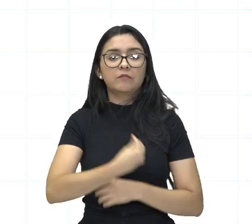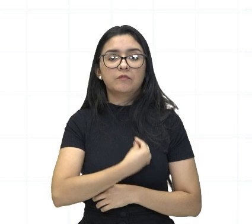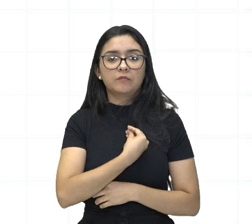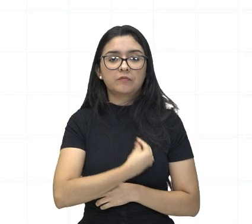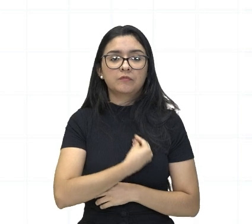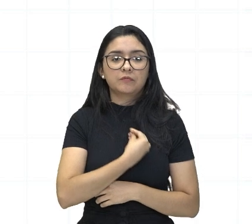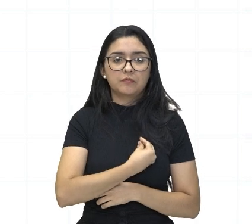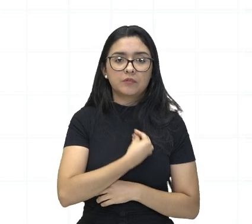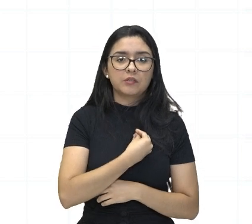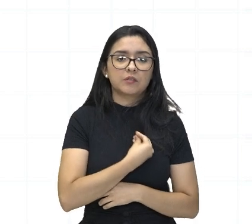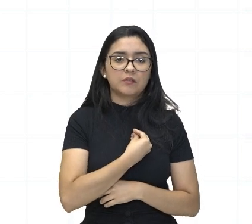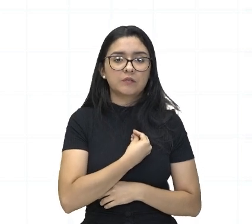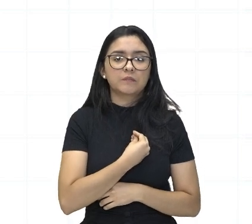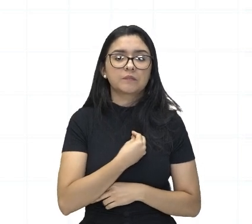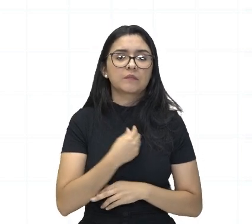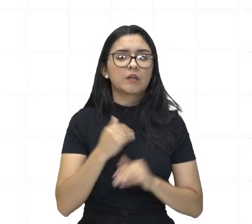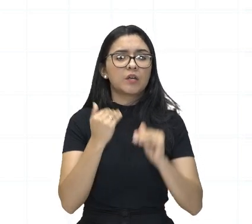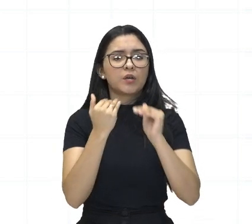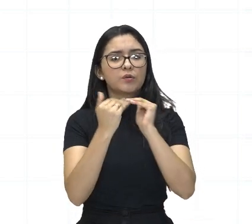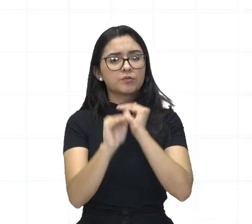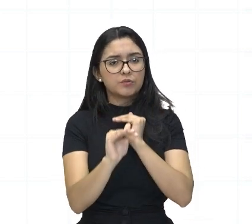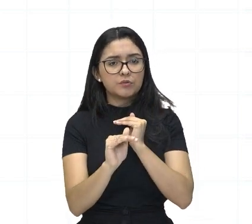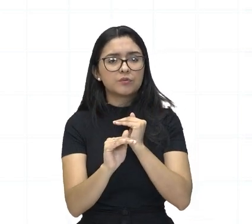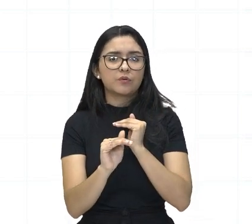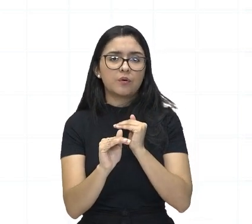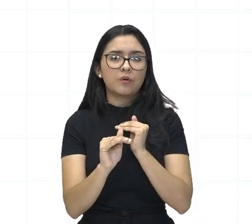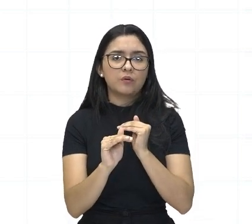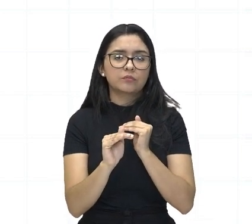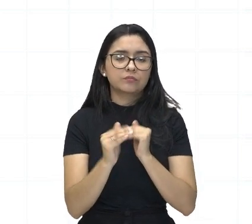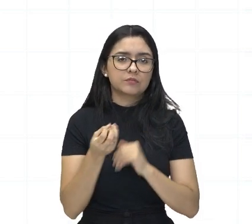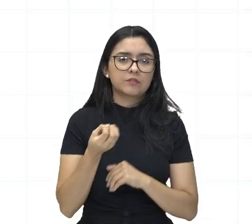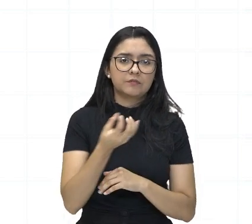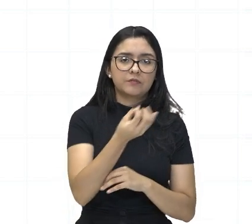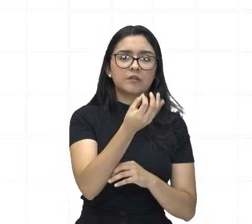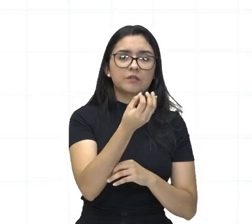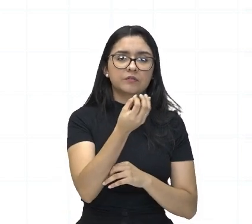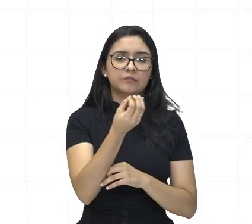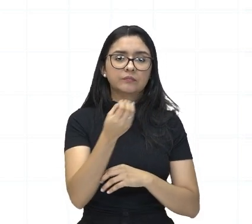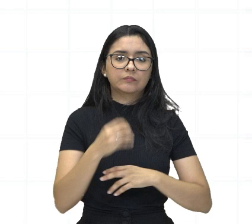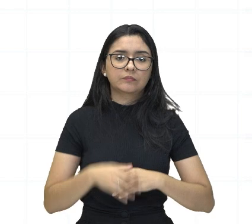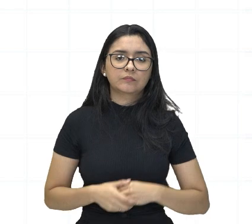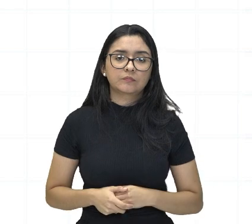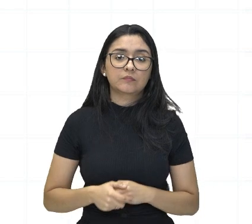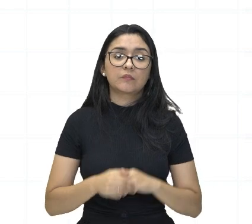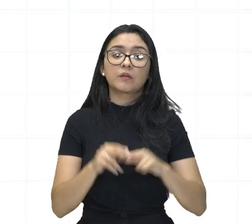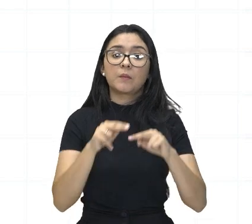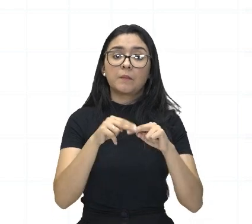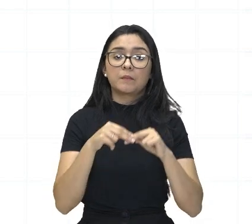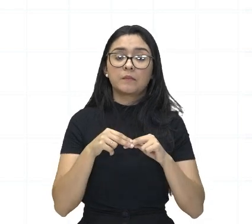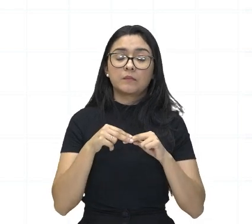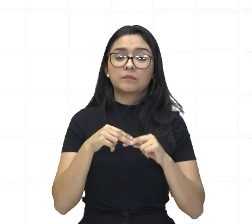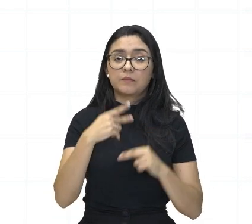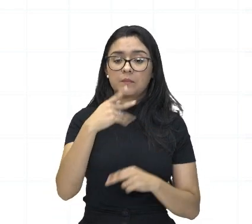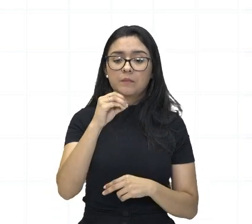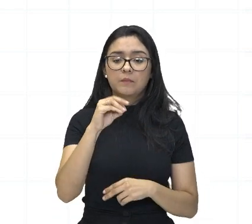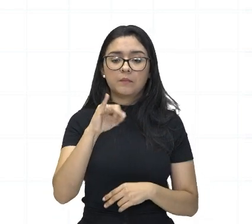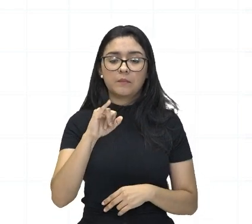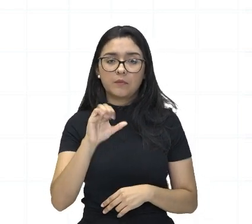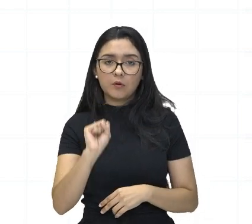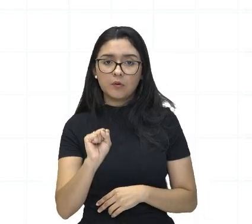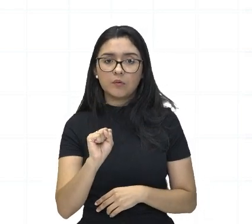nossos horizontes, discordo um pouco dessa aventura, pois é